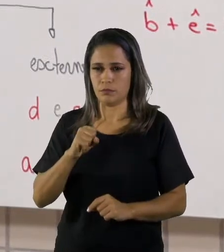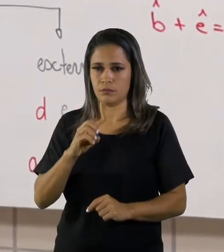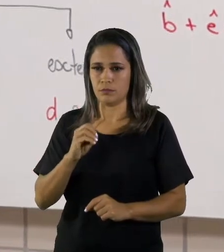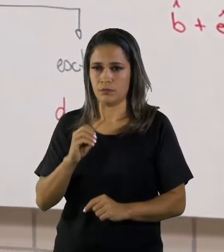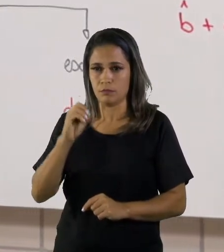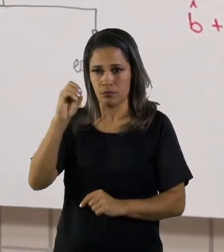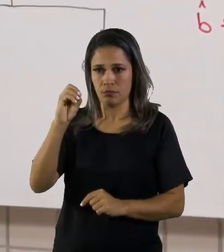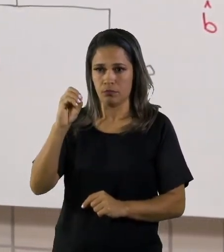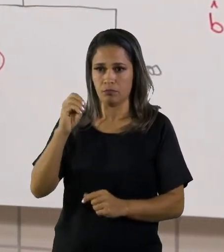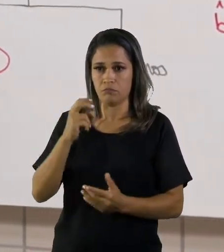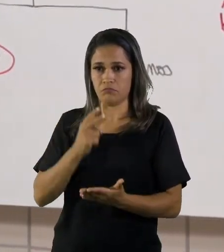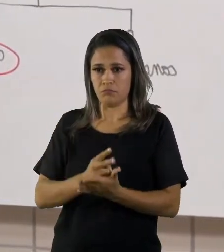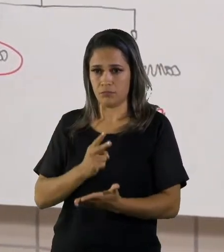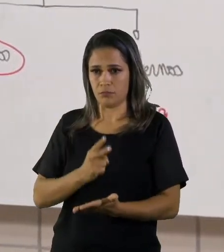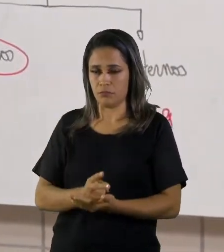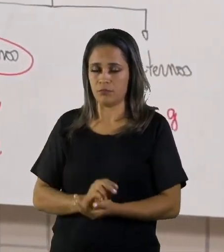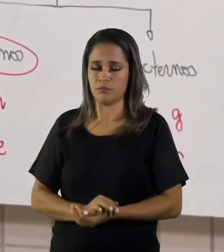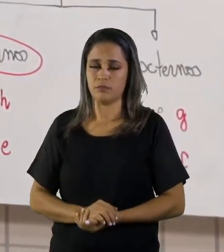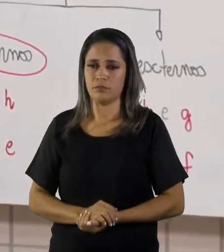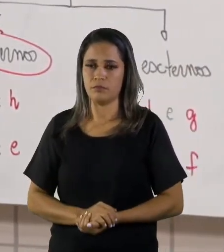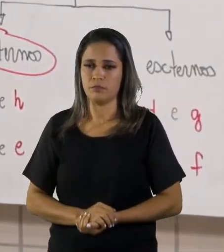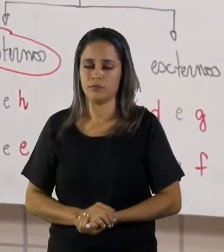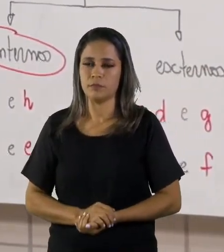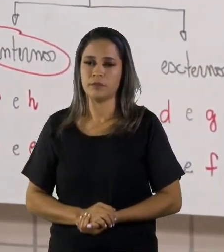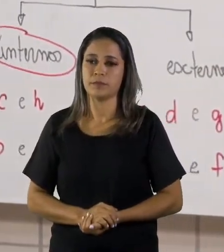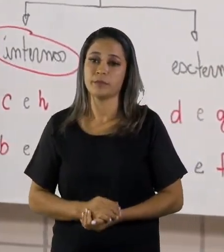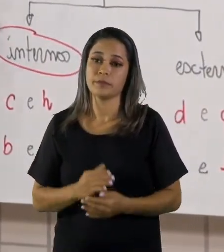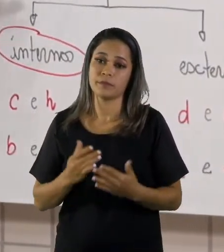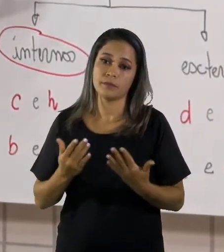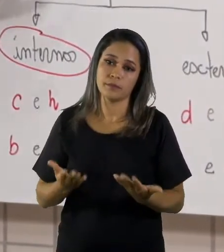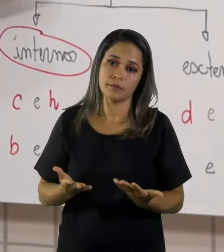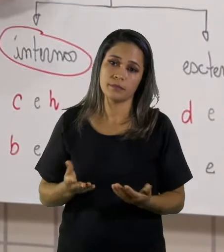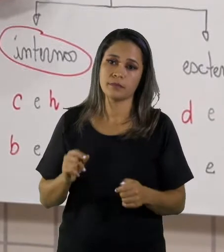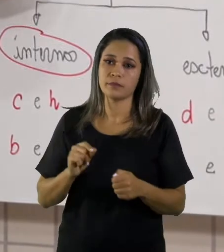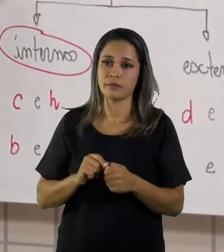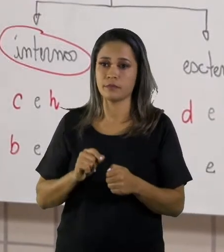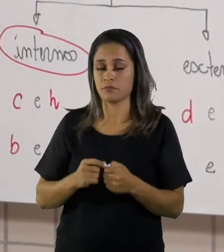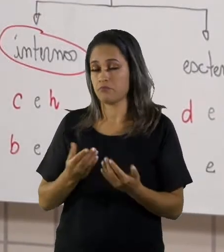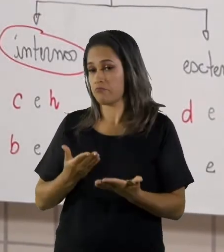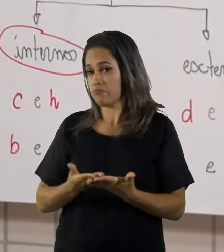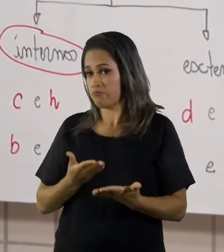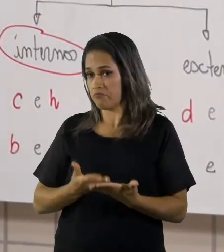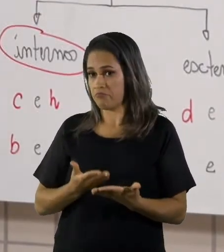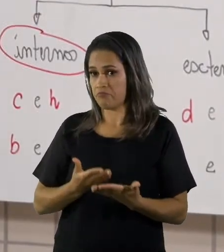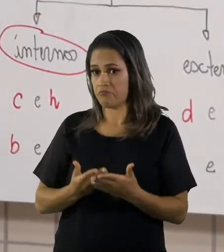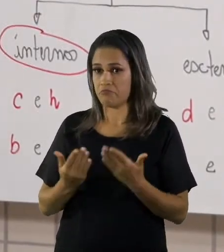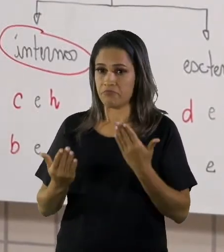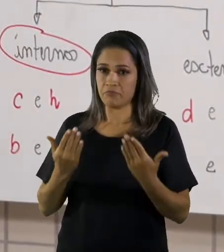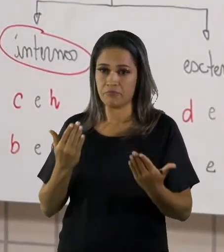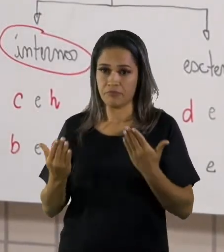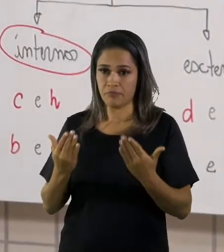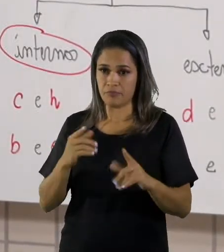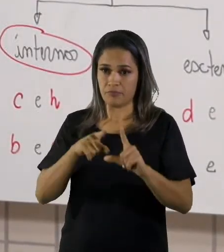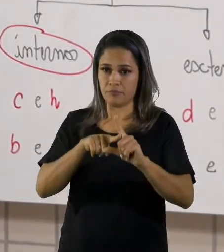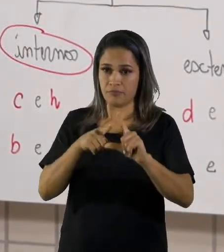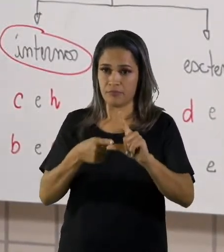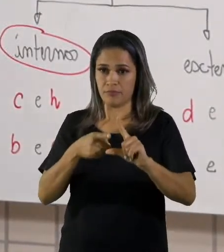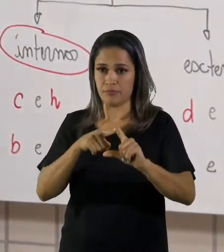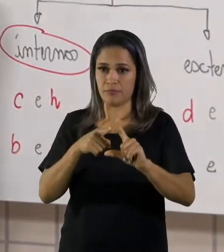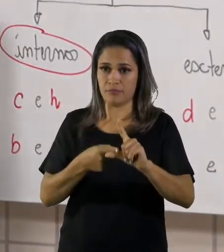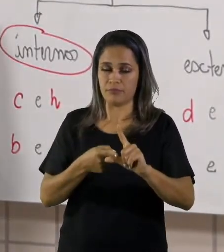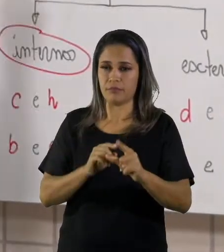serão suplementares, ok? Então, fizemos mais um estudo comparando os ângulos